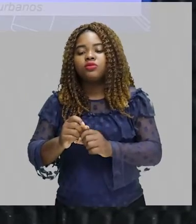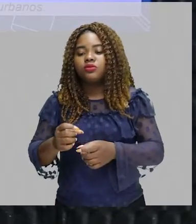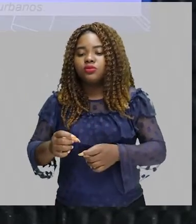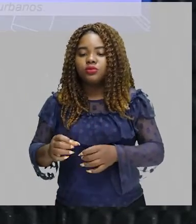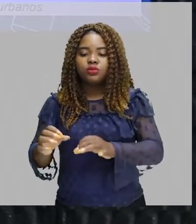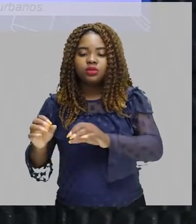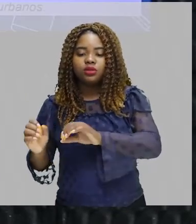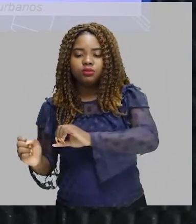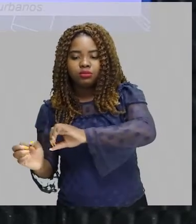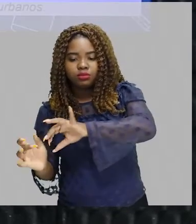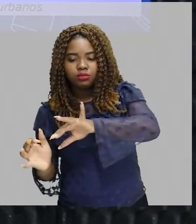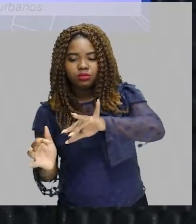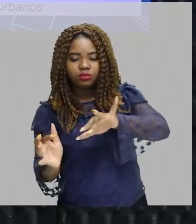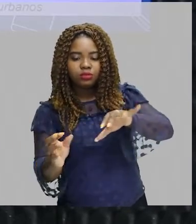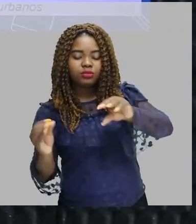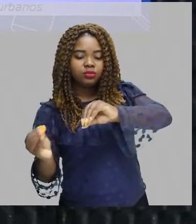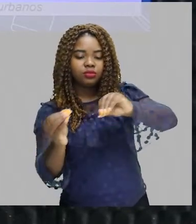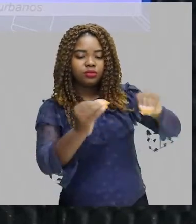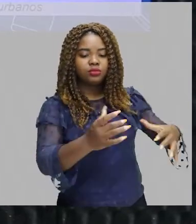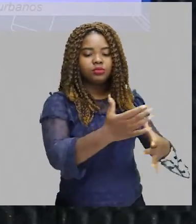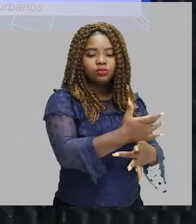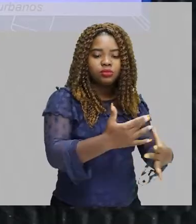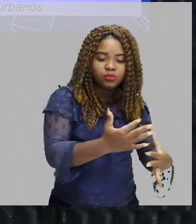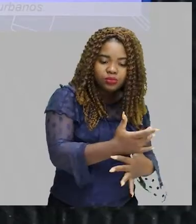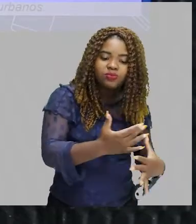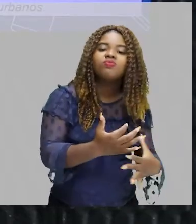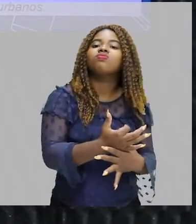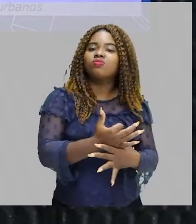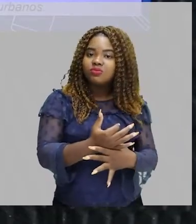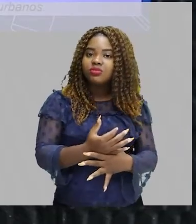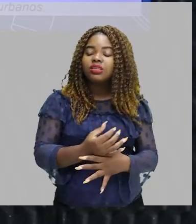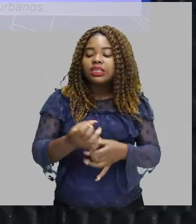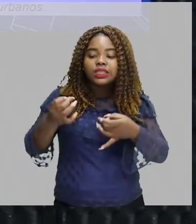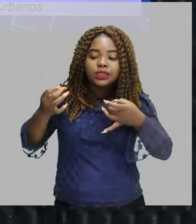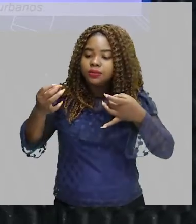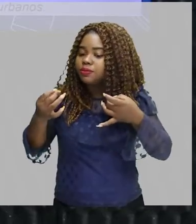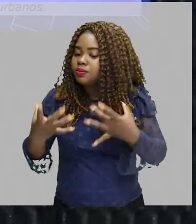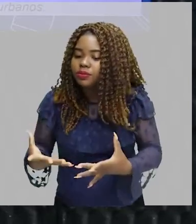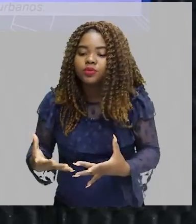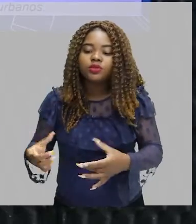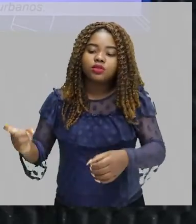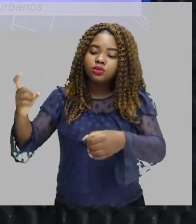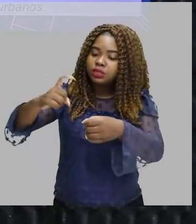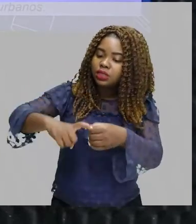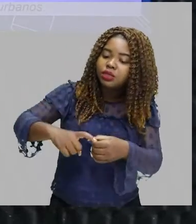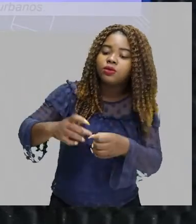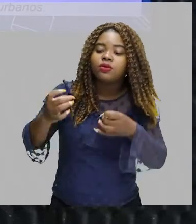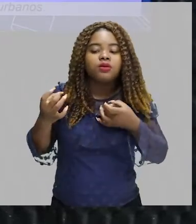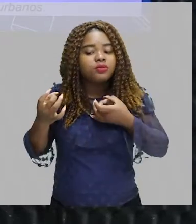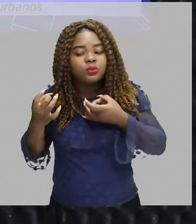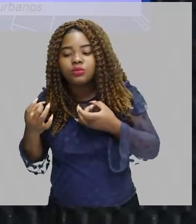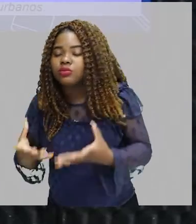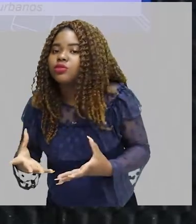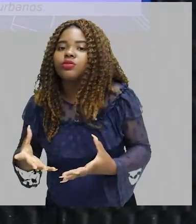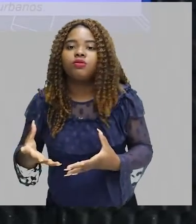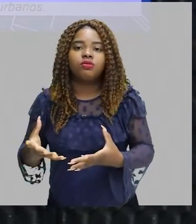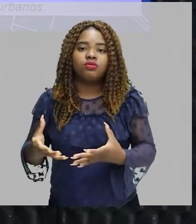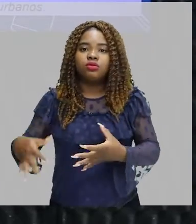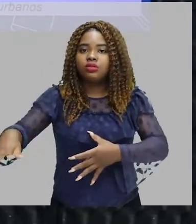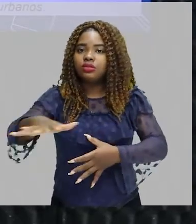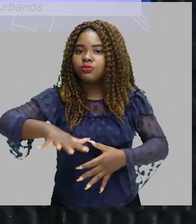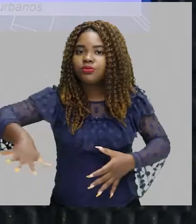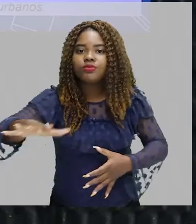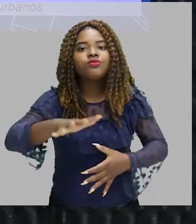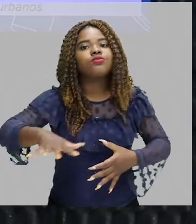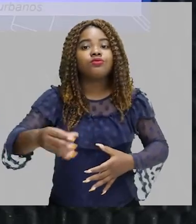de origem, onde a pessoa ali tem raízes, tem as suas qualificações, né, para aquelas atividades